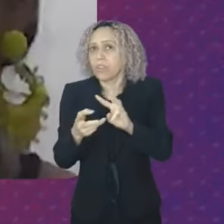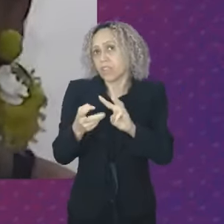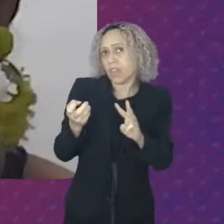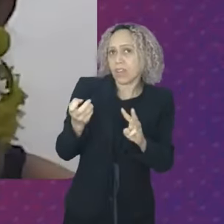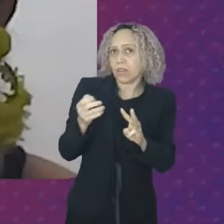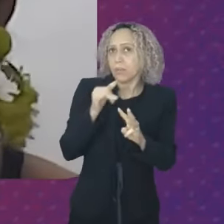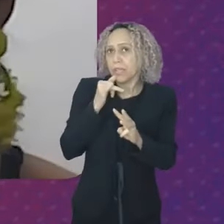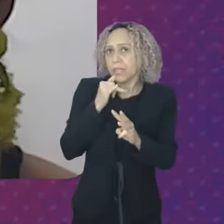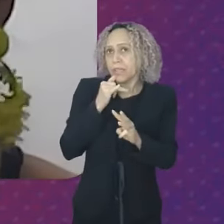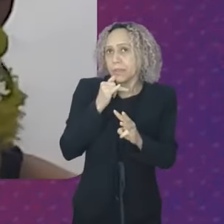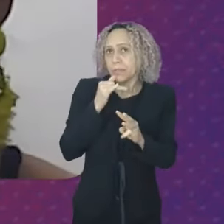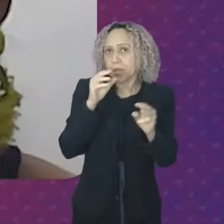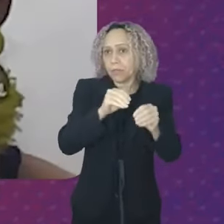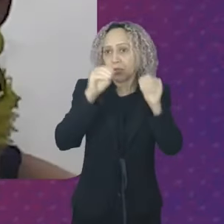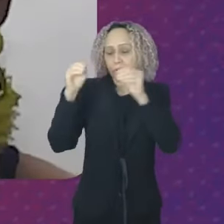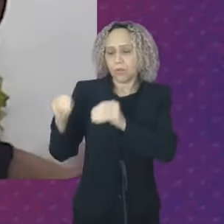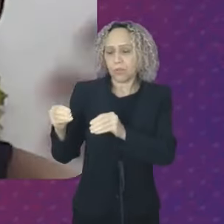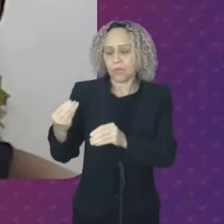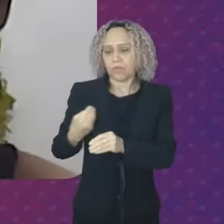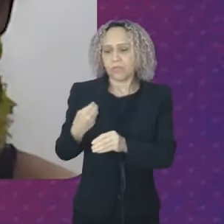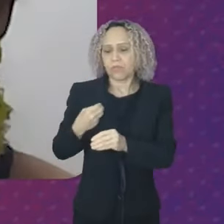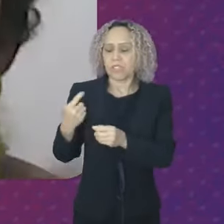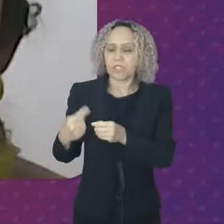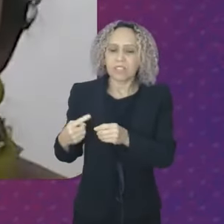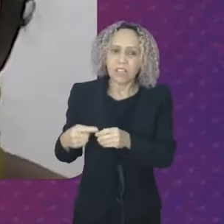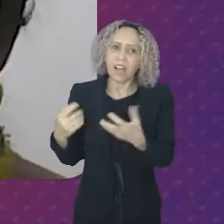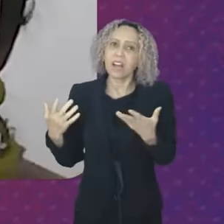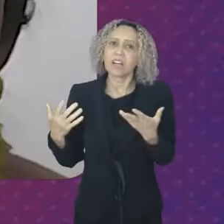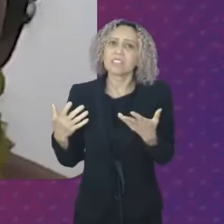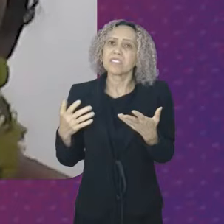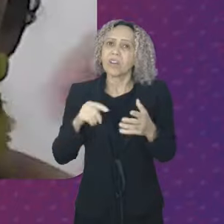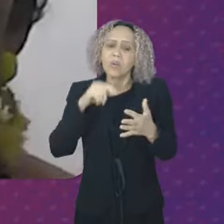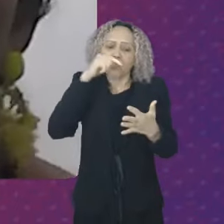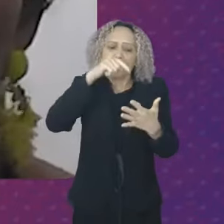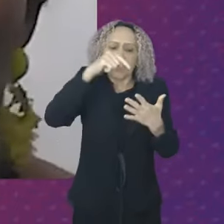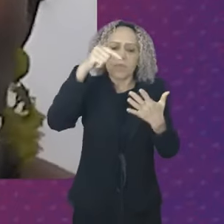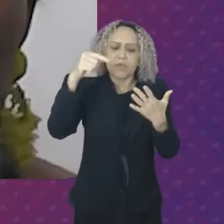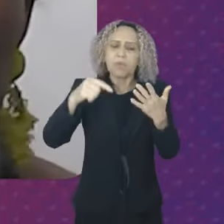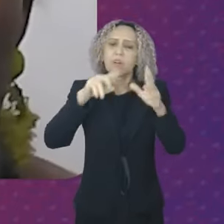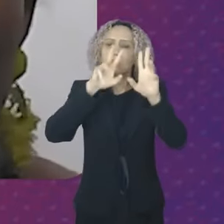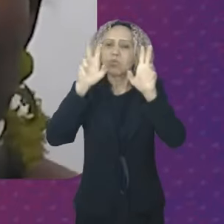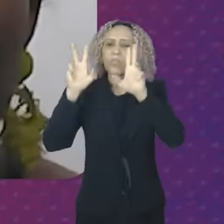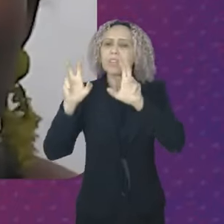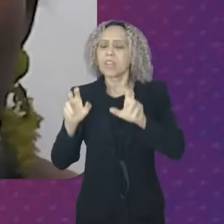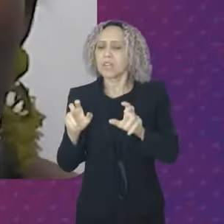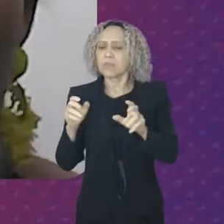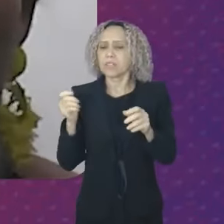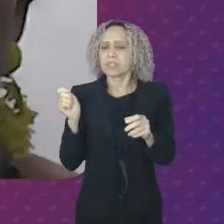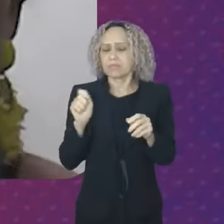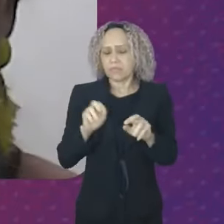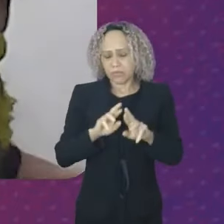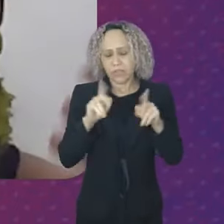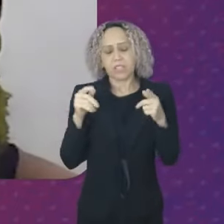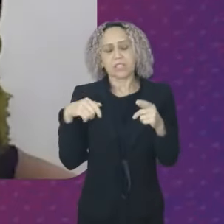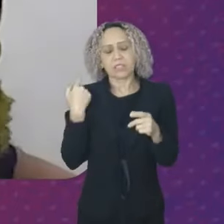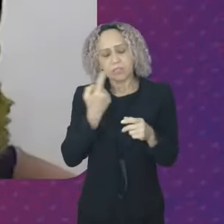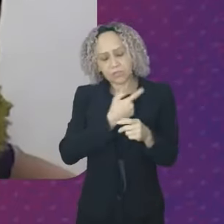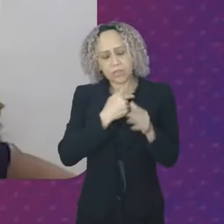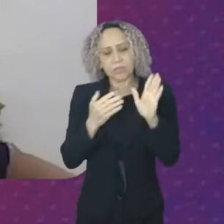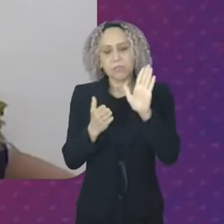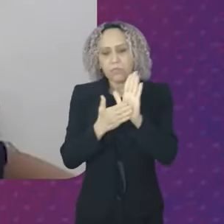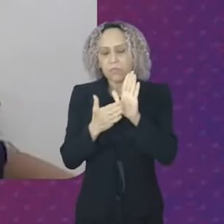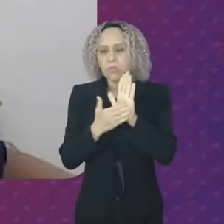Essas pessoas que vão caminhar junto com você são fundamentais para a construção desse tipo de discussão,